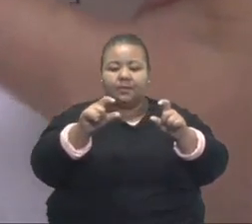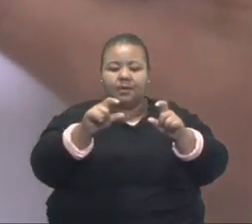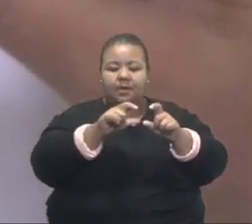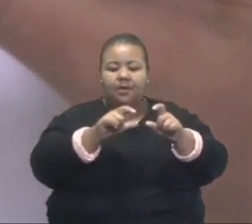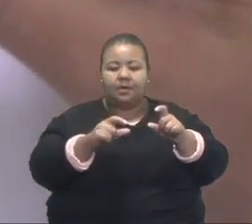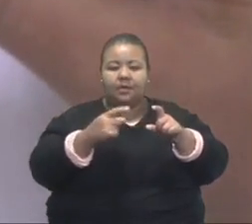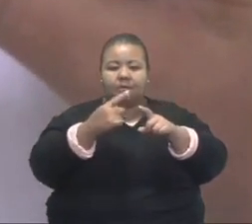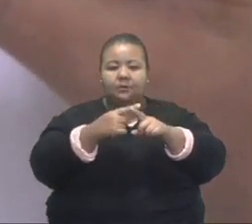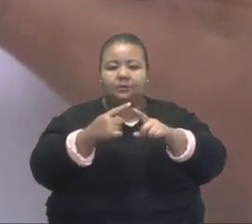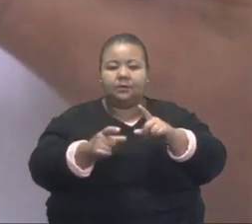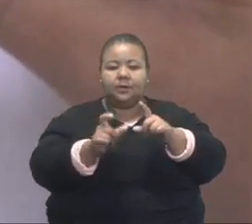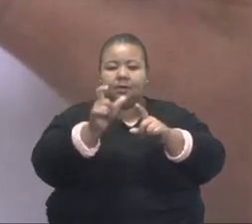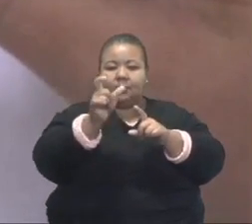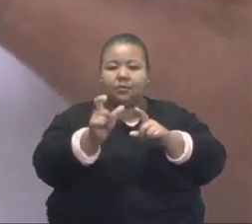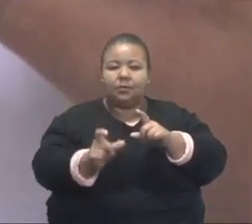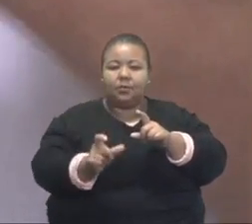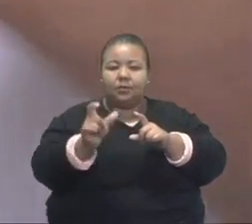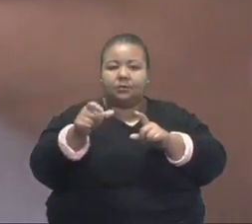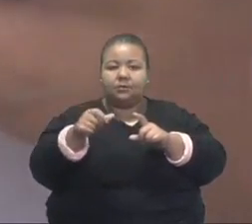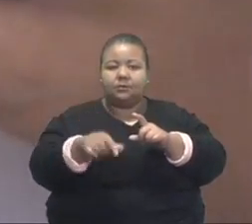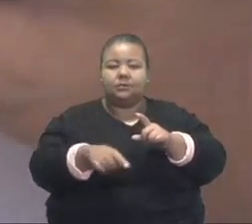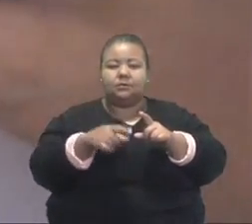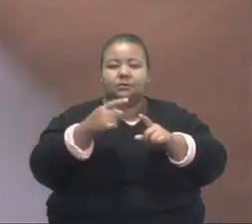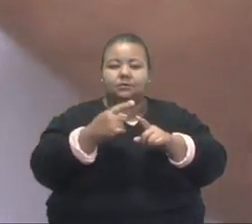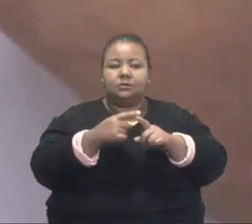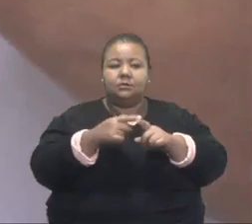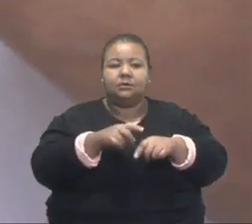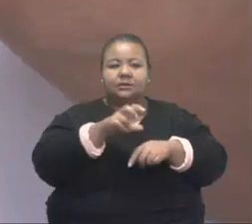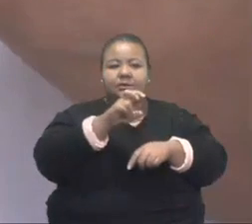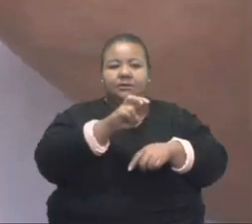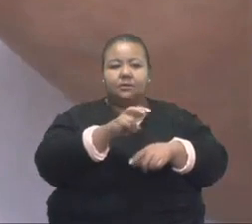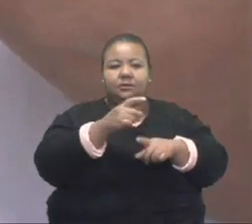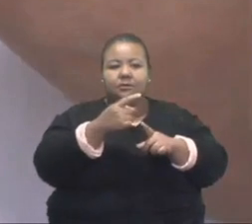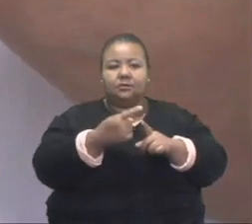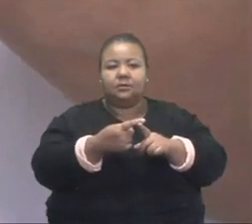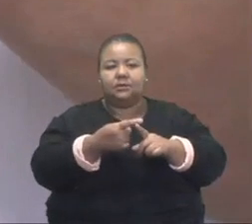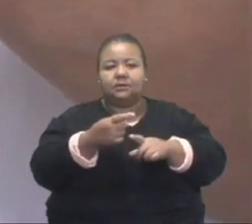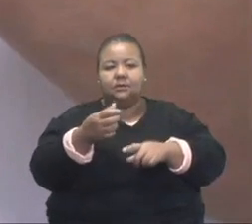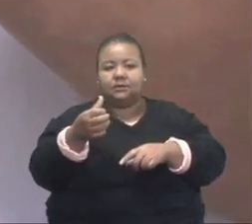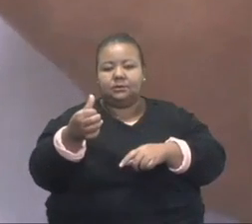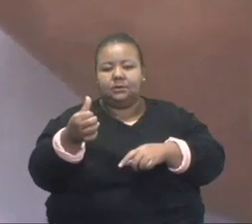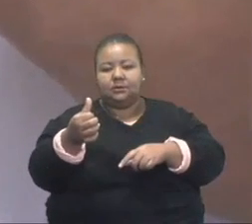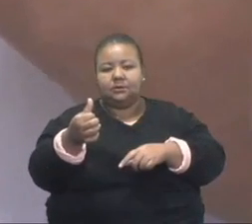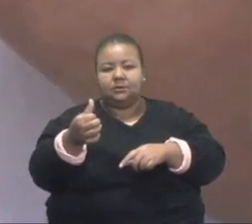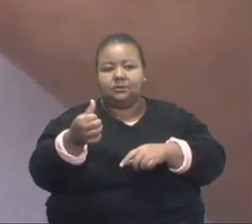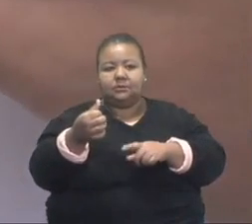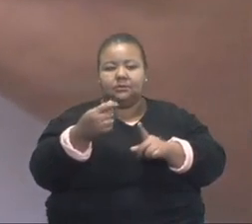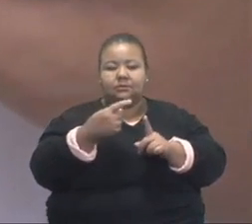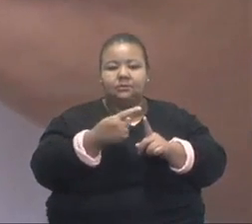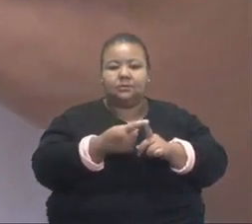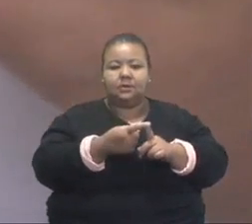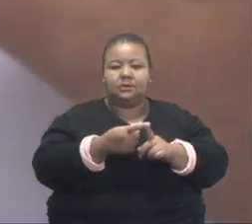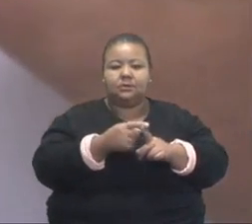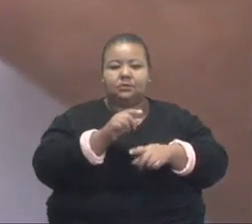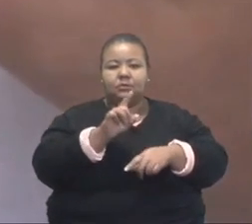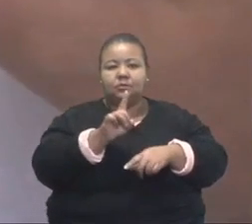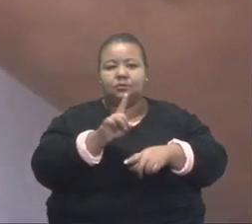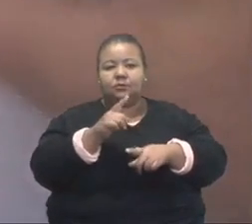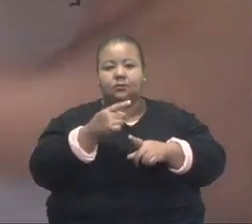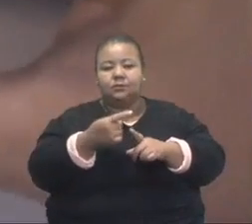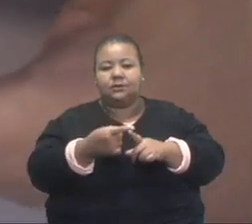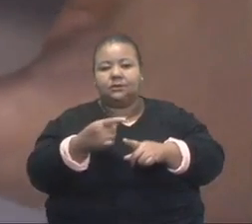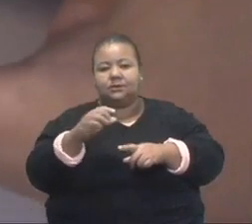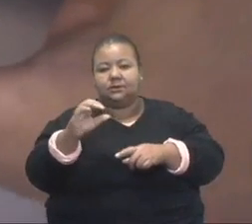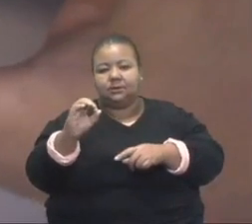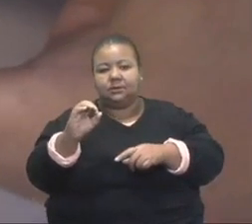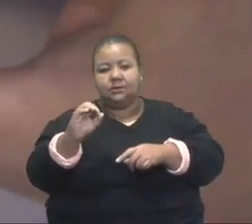pela coluna. Lembrando que a multiplicação vai ser sempre 5 vezes 6 mais 1 vezes